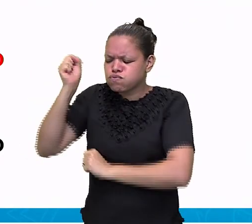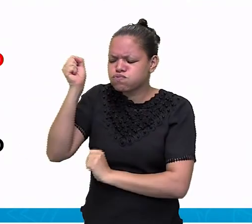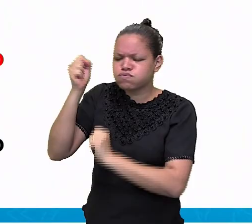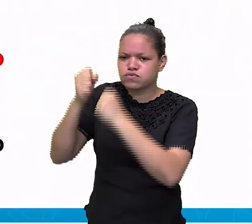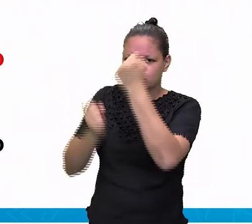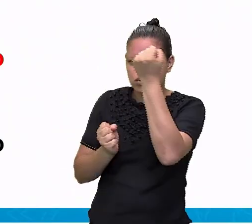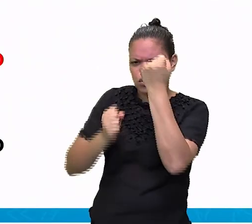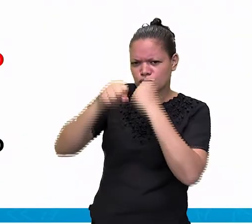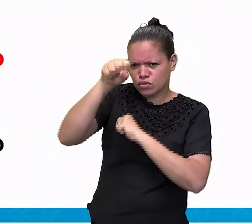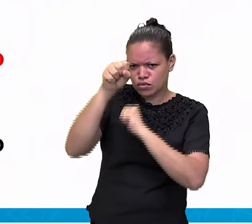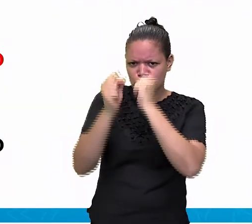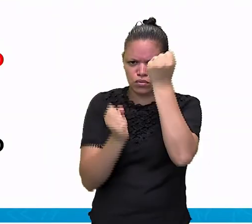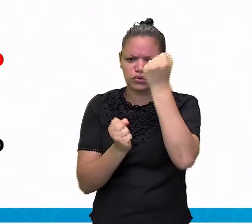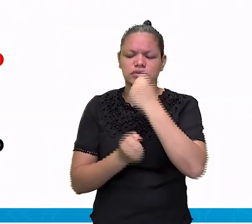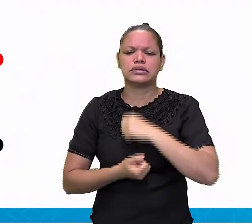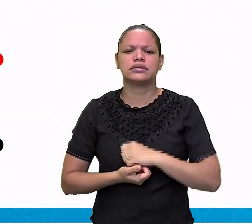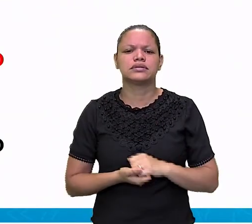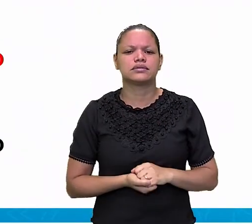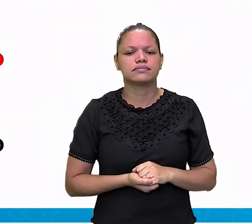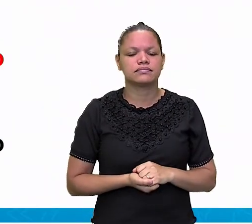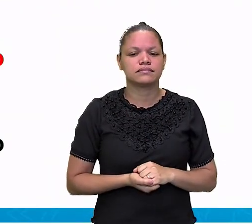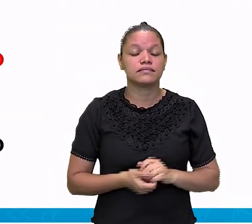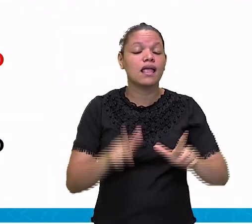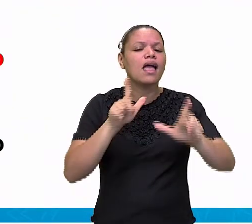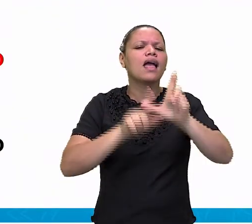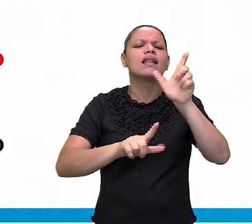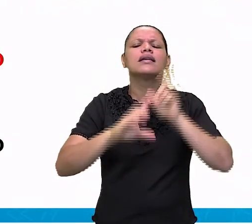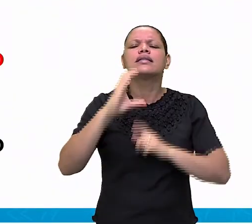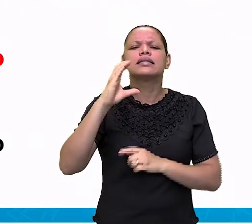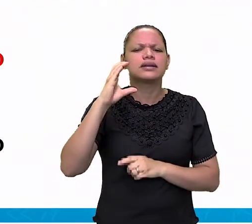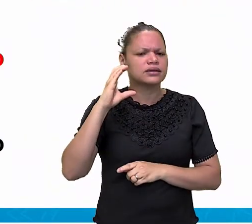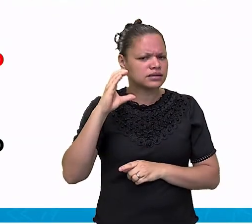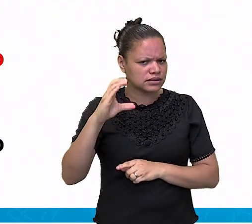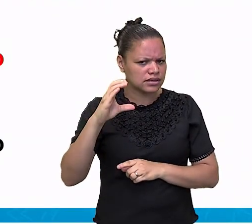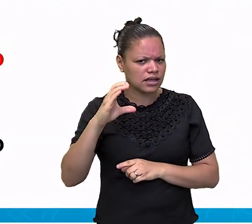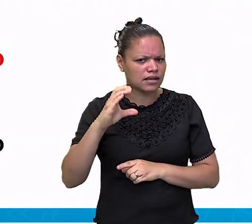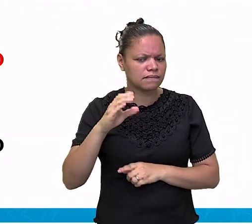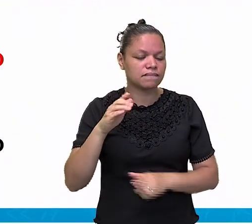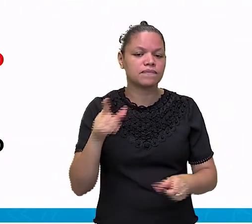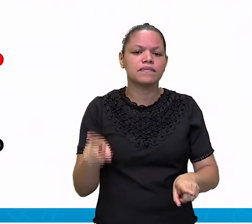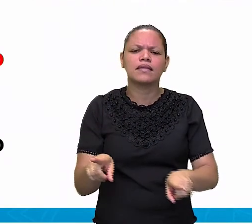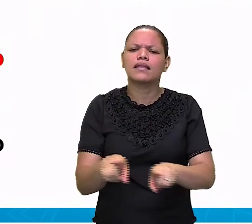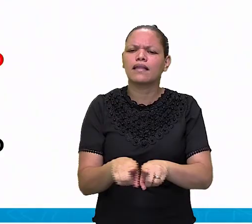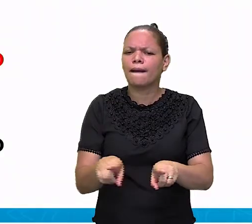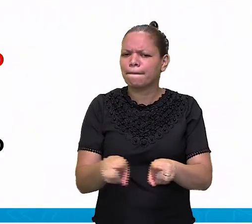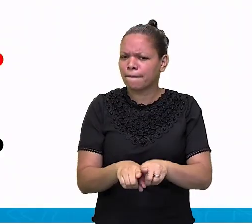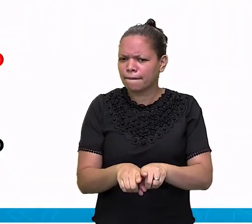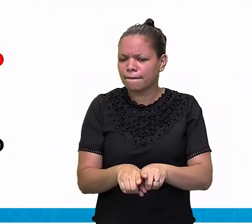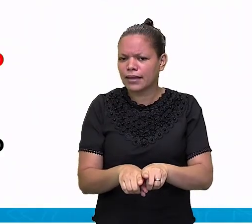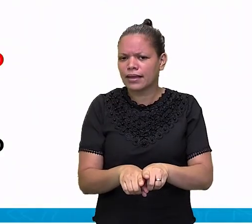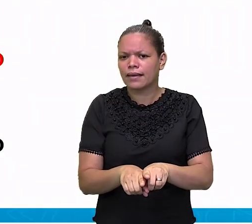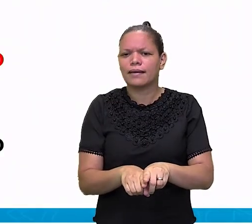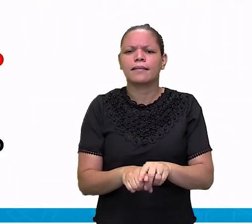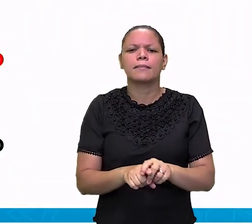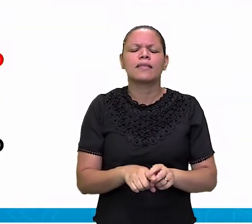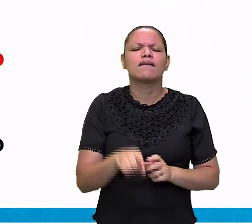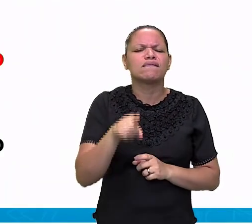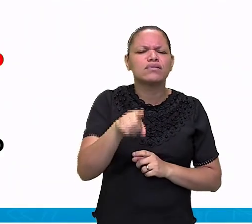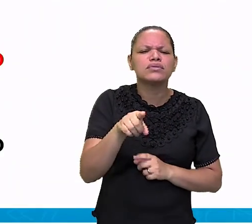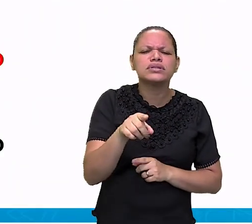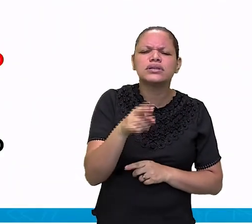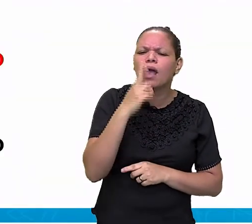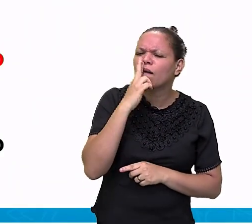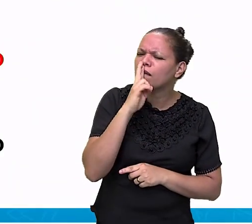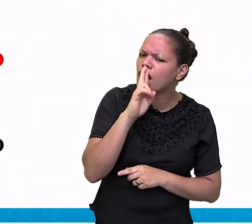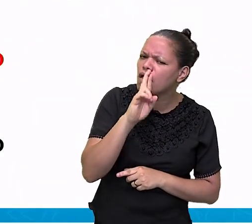C é uma questão mais pessoal, porque você pode tanto estar aí assistindo lá da zona rural, na cidade-campo, ou